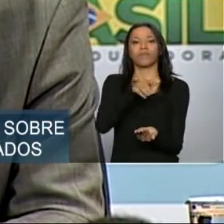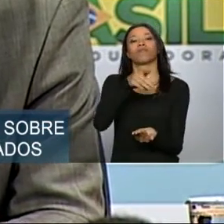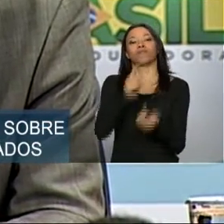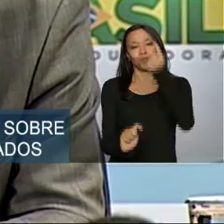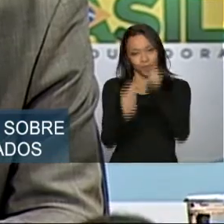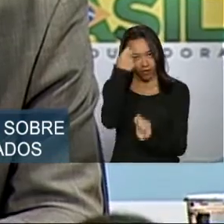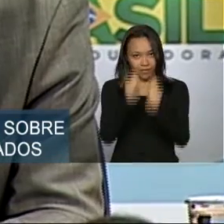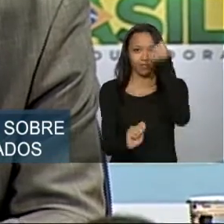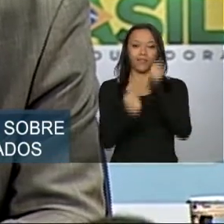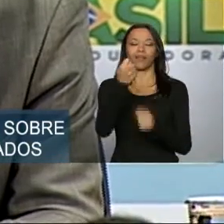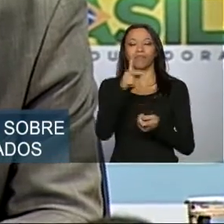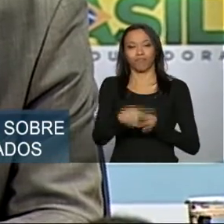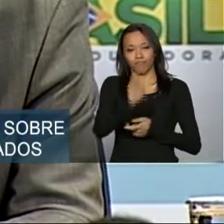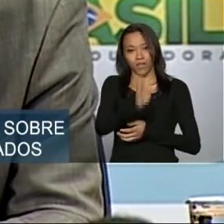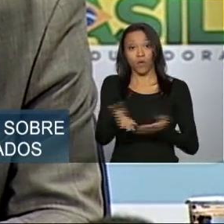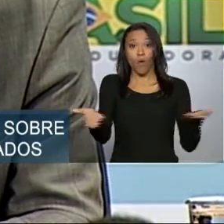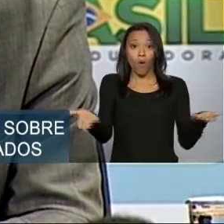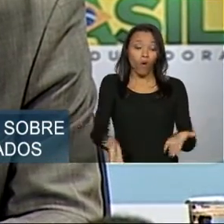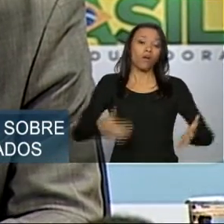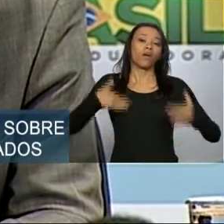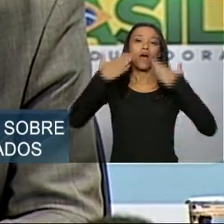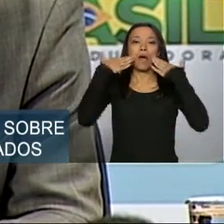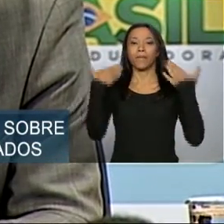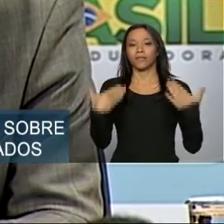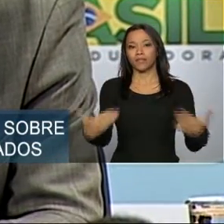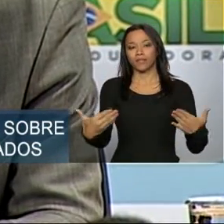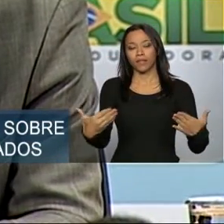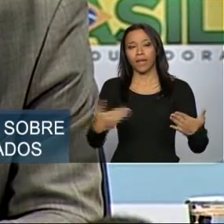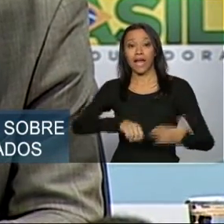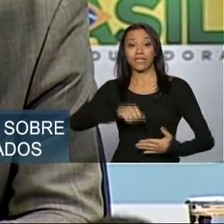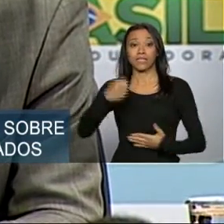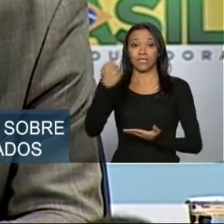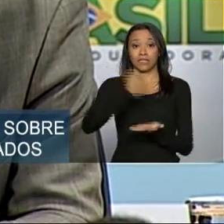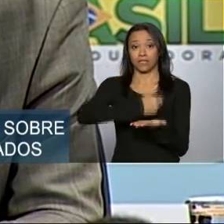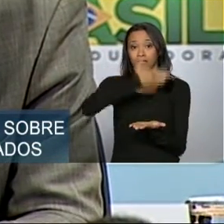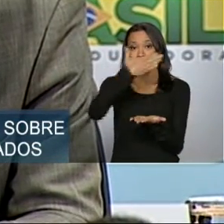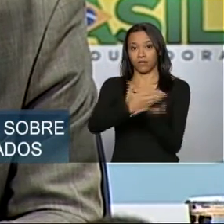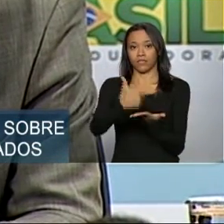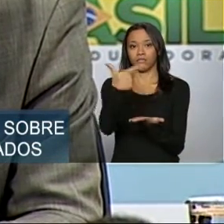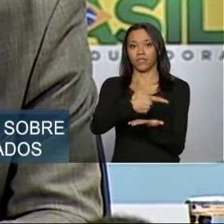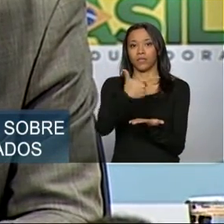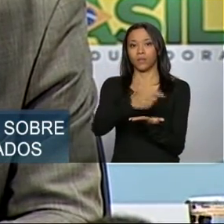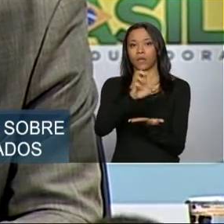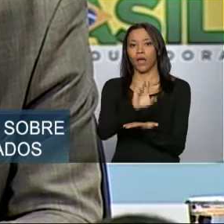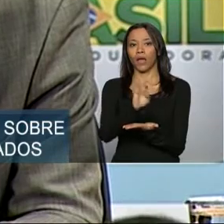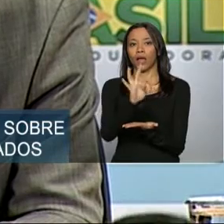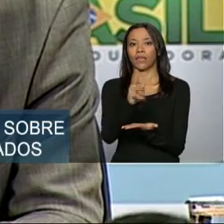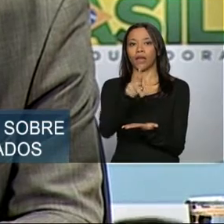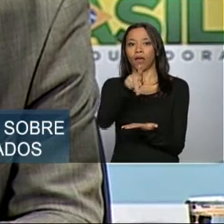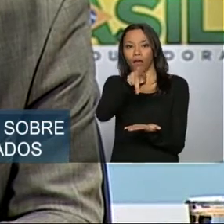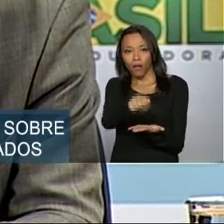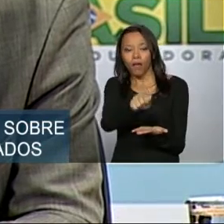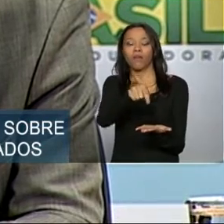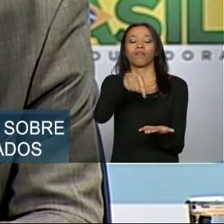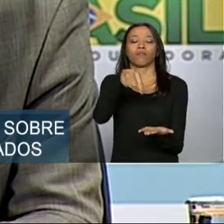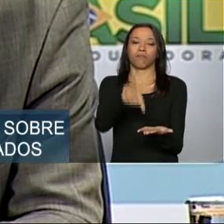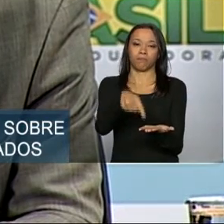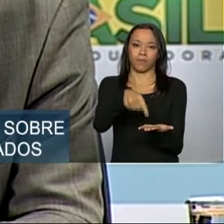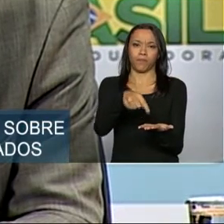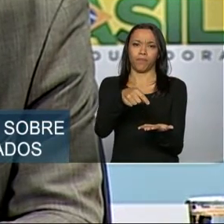vamos apresentar hoje, então, os resultados da segunda fase, da segunda etapa. Resultados extremamente